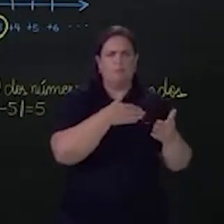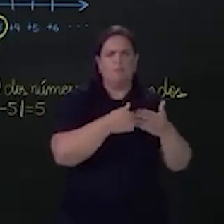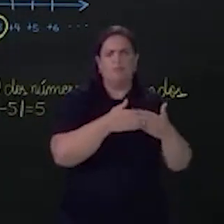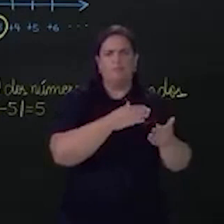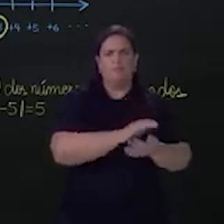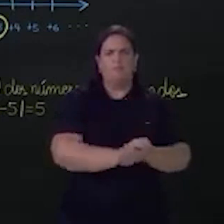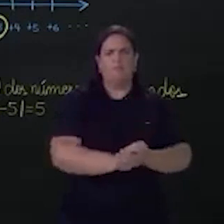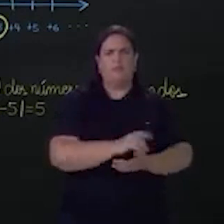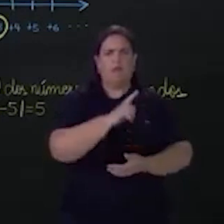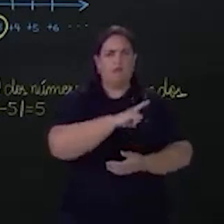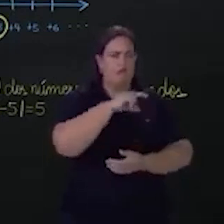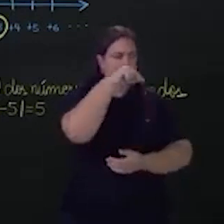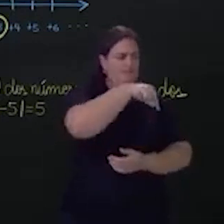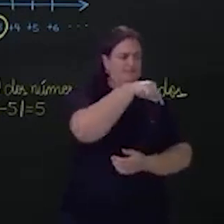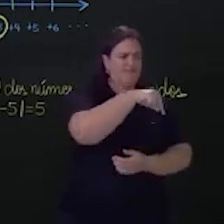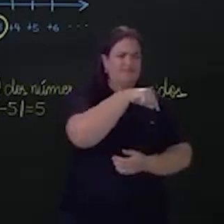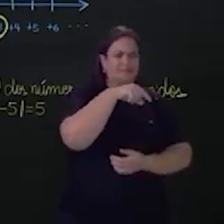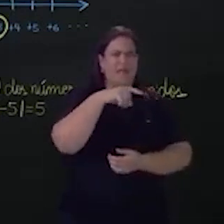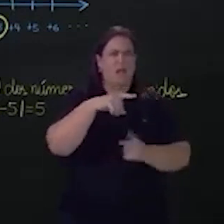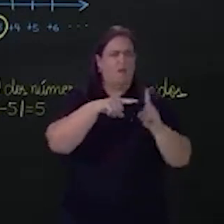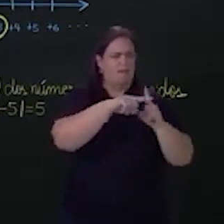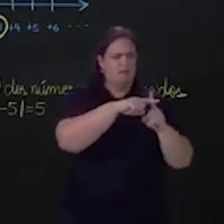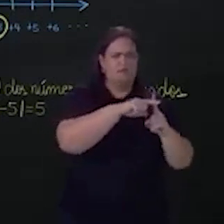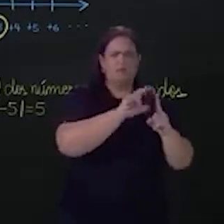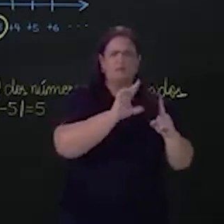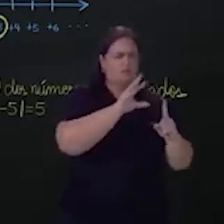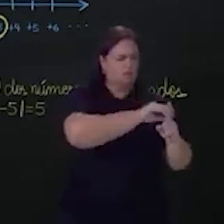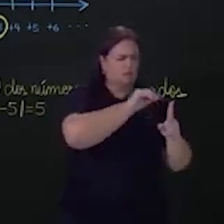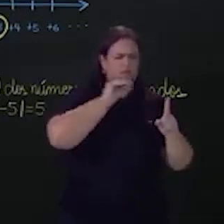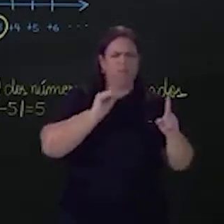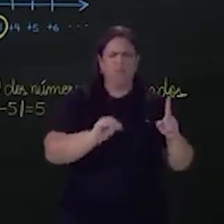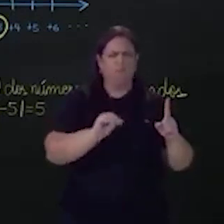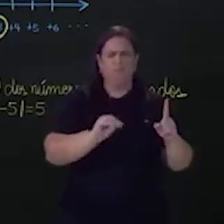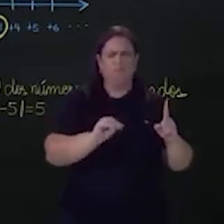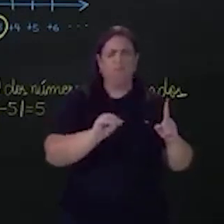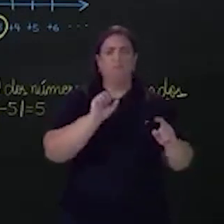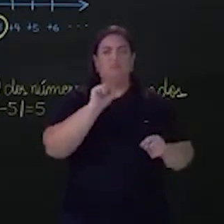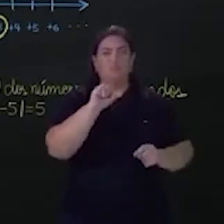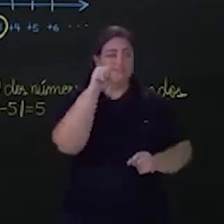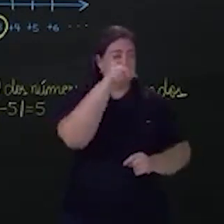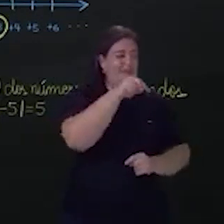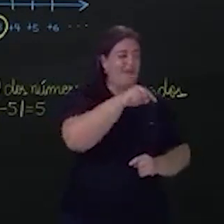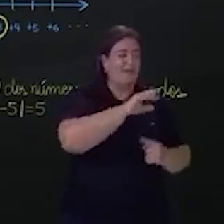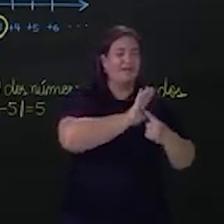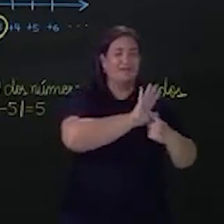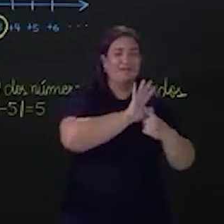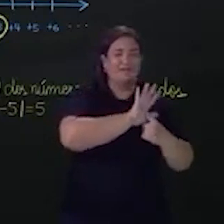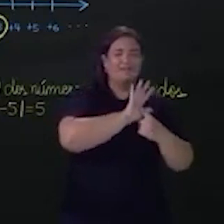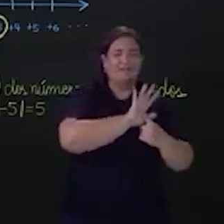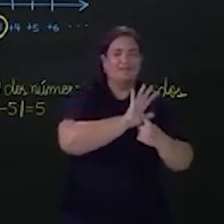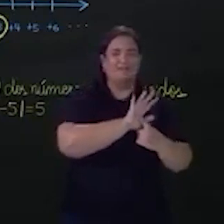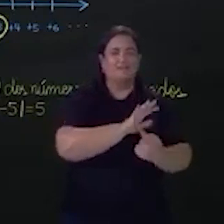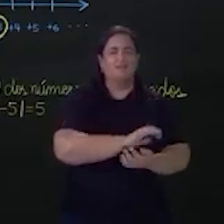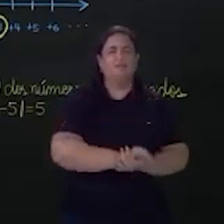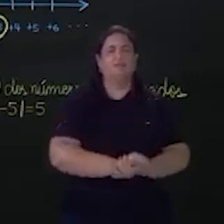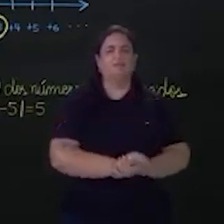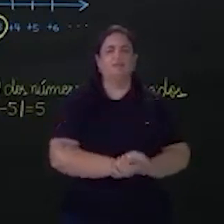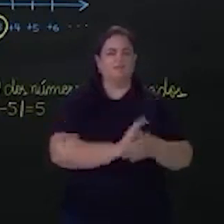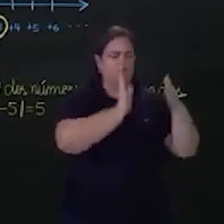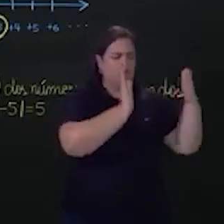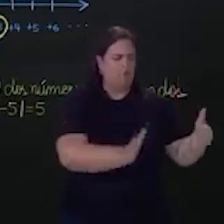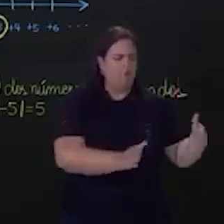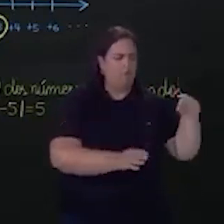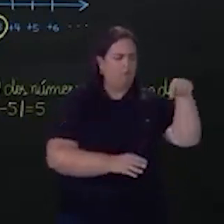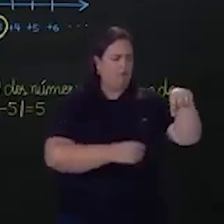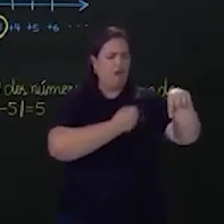pede o módulo dele positivo, é só repetir. Se a questão pede o módulo, aliás, de um